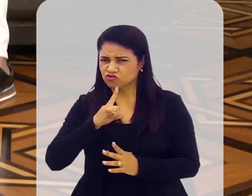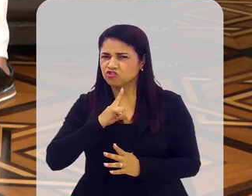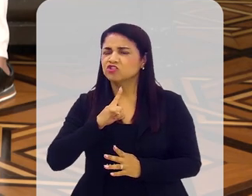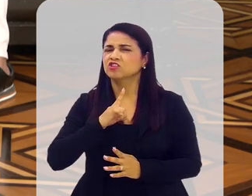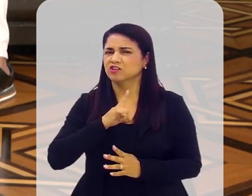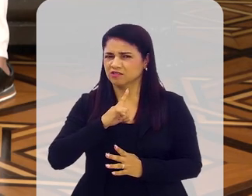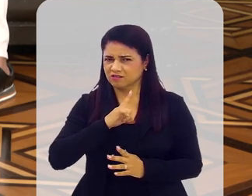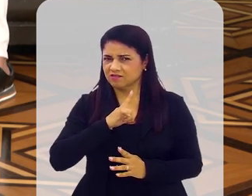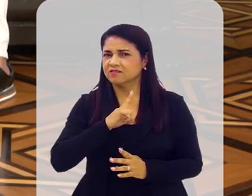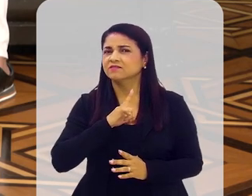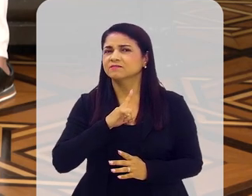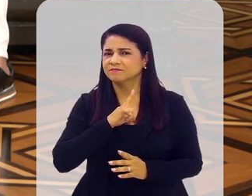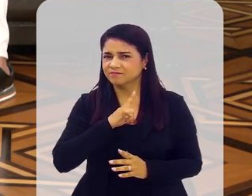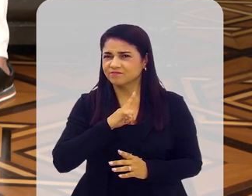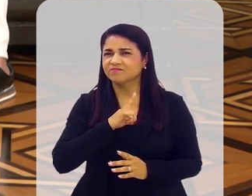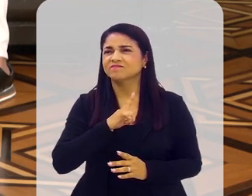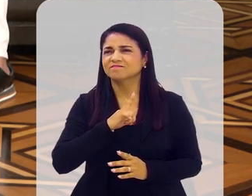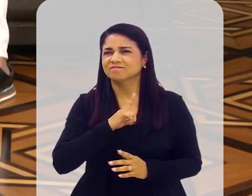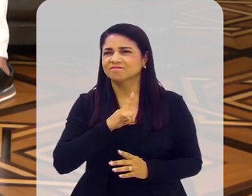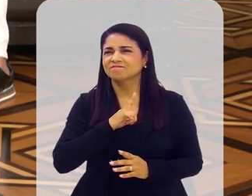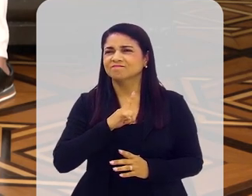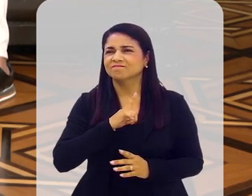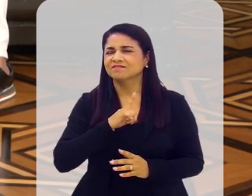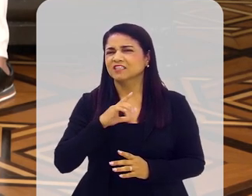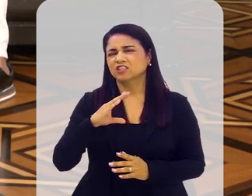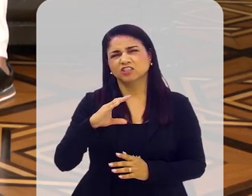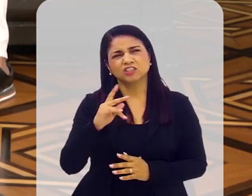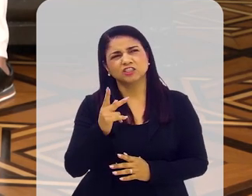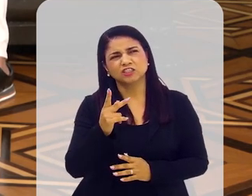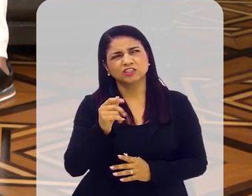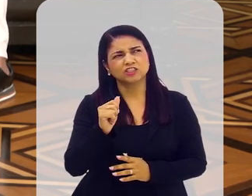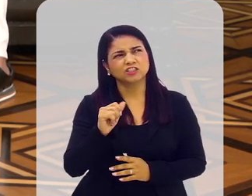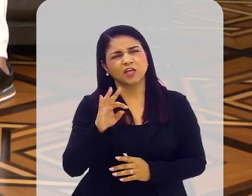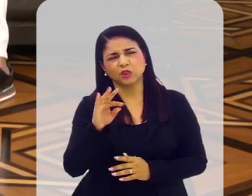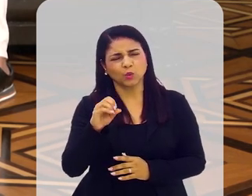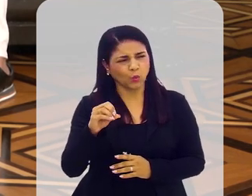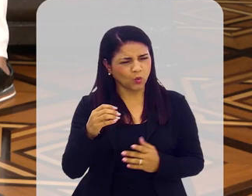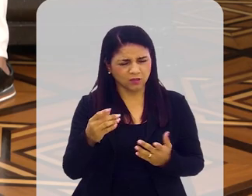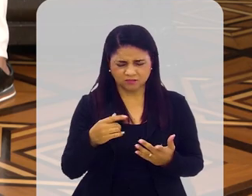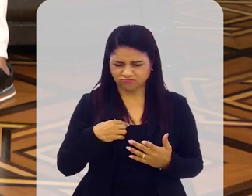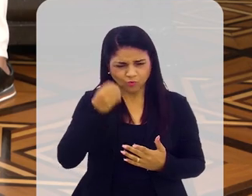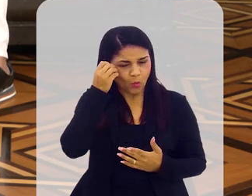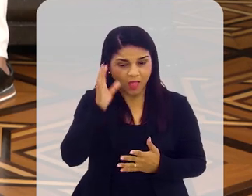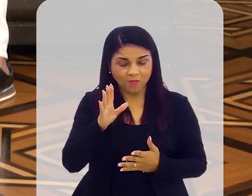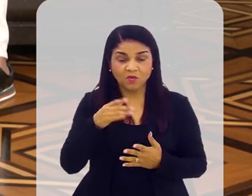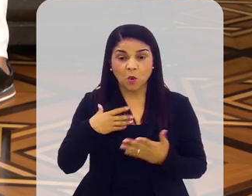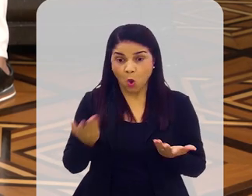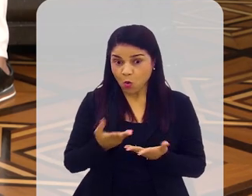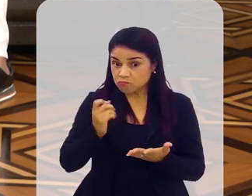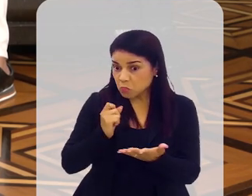Toda casa tinha. Né? Chantou, não é chantou. E hoje você vai comprar...